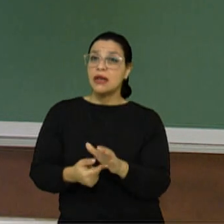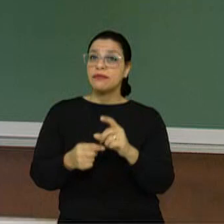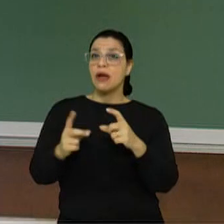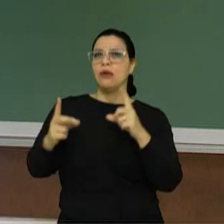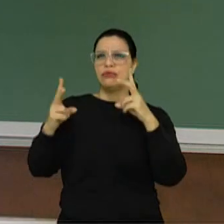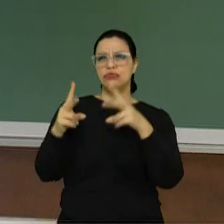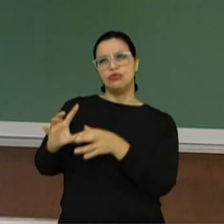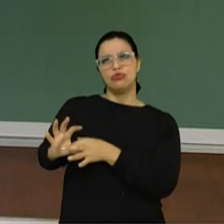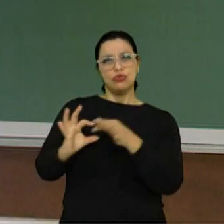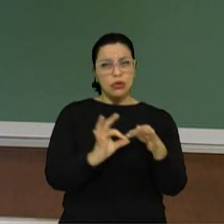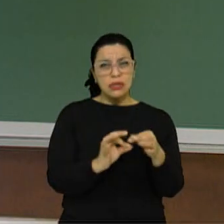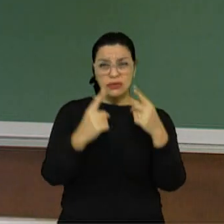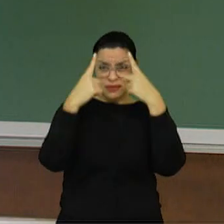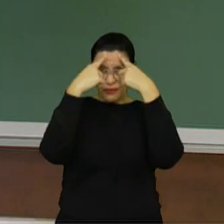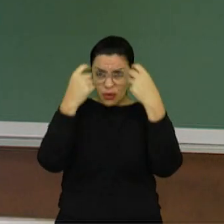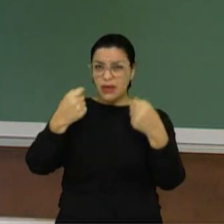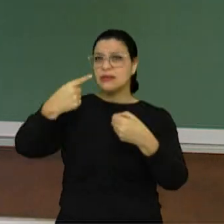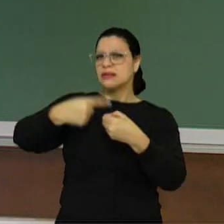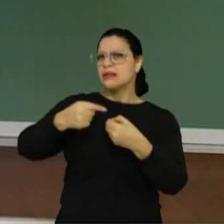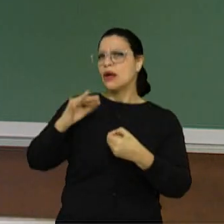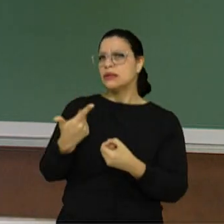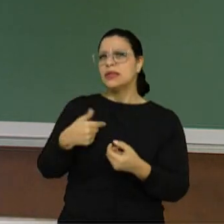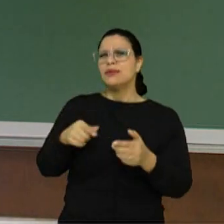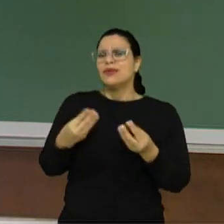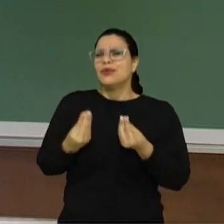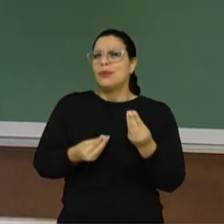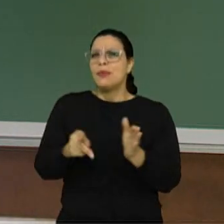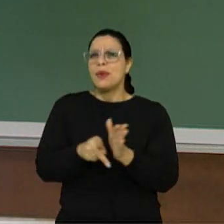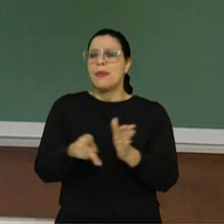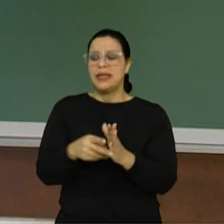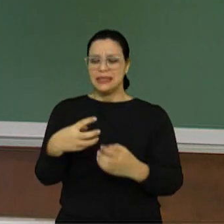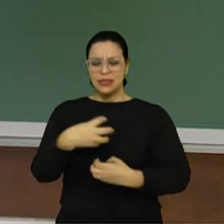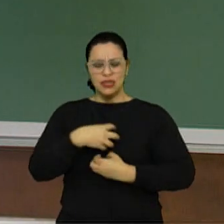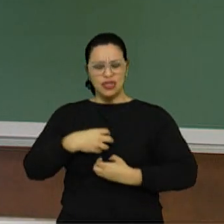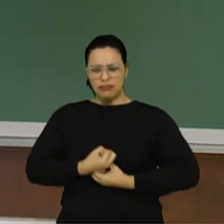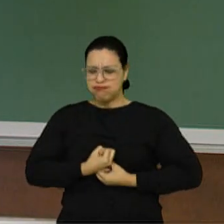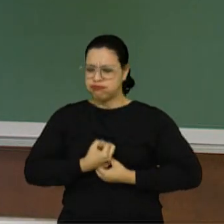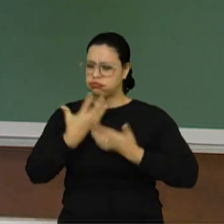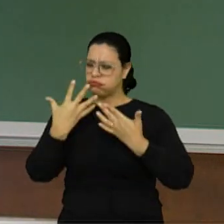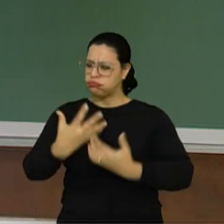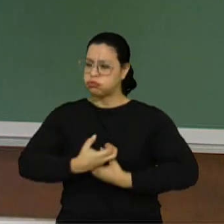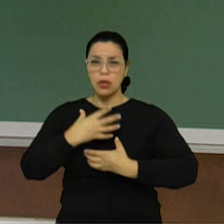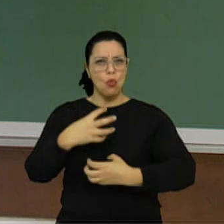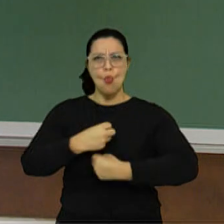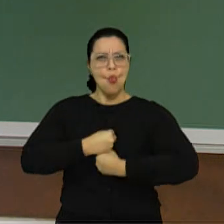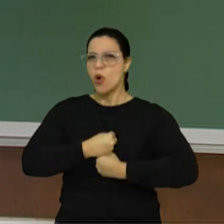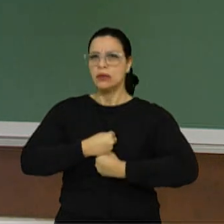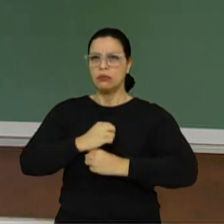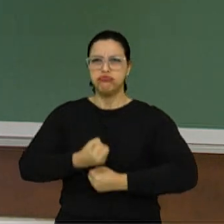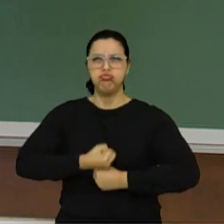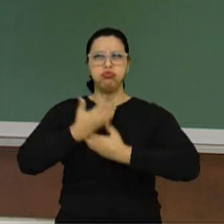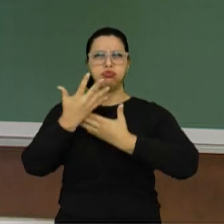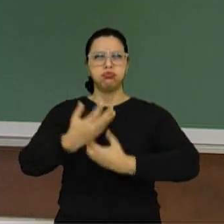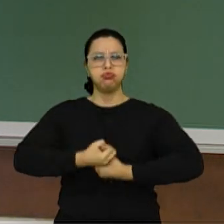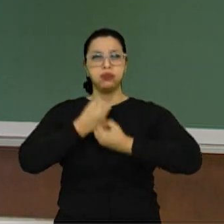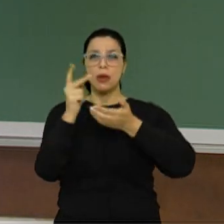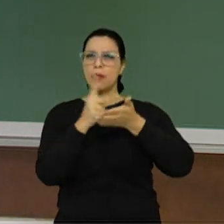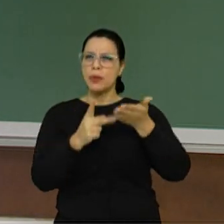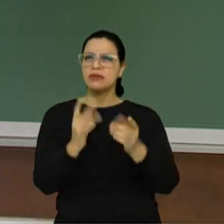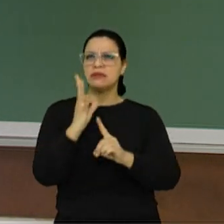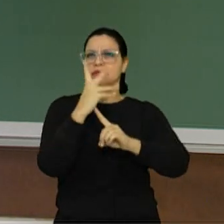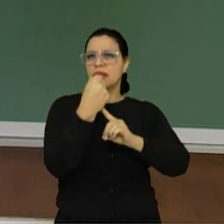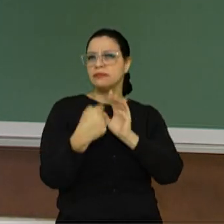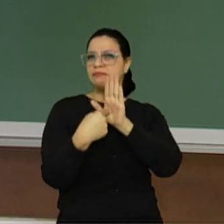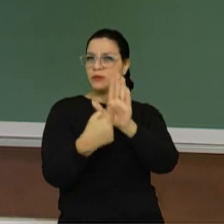violência urbana para poder se libertar, né, daquele mal que eles estavam, aquele mal-estar que eles estavam sentindo